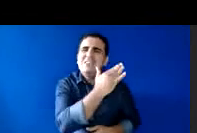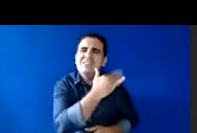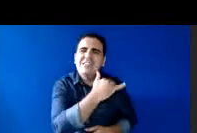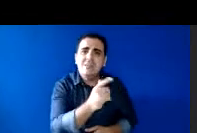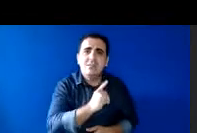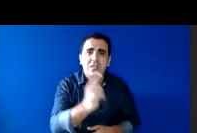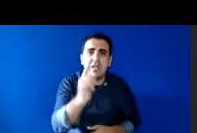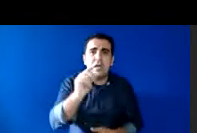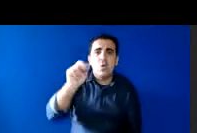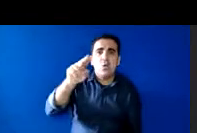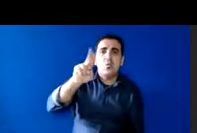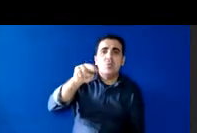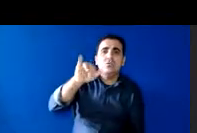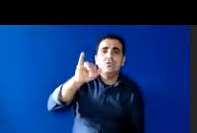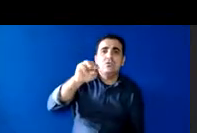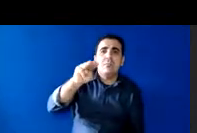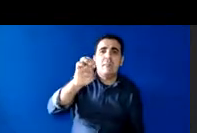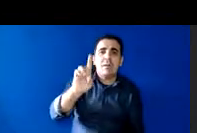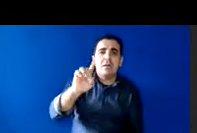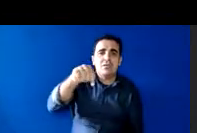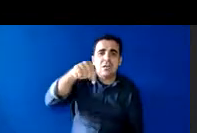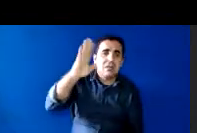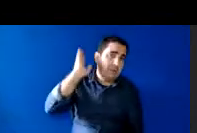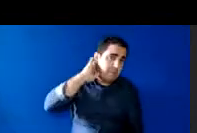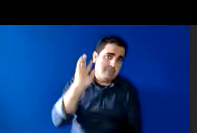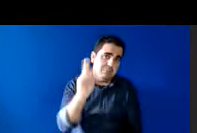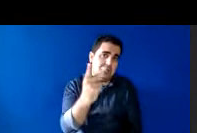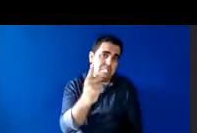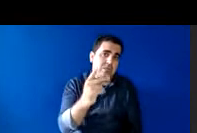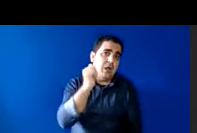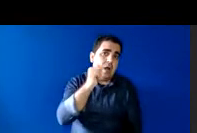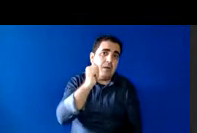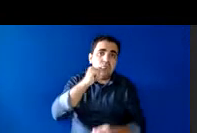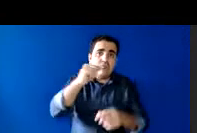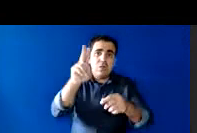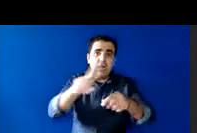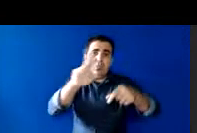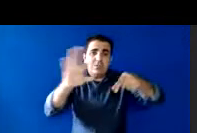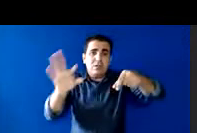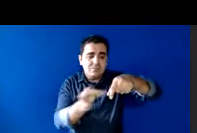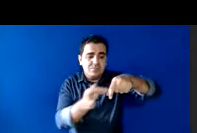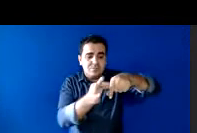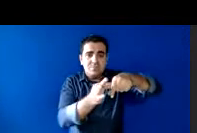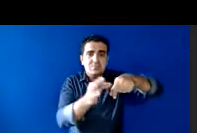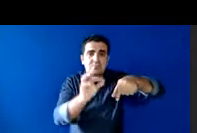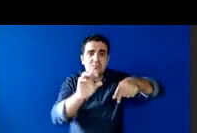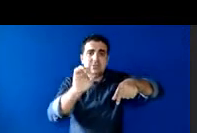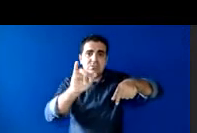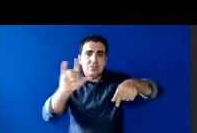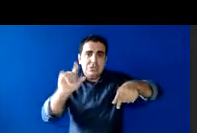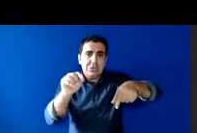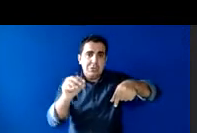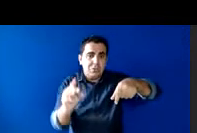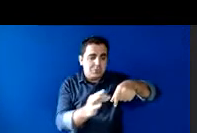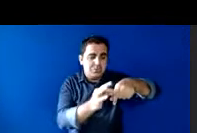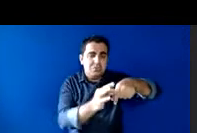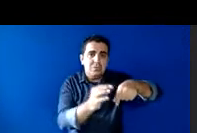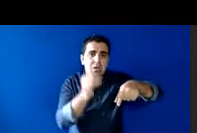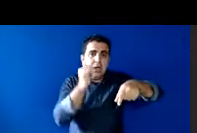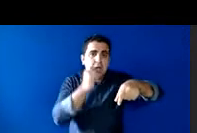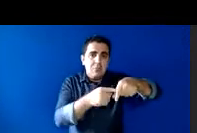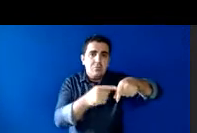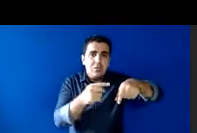a Unimed aqui em Minas Gerais, para a mulher colocar um DIU, ela colocou um termo